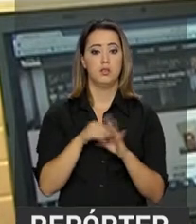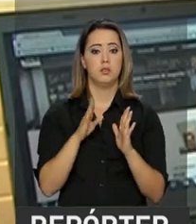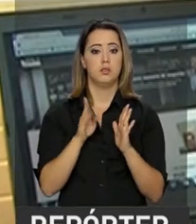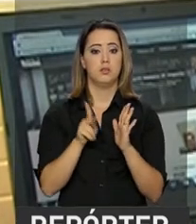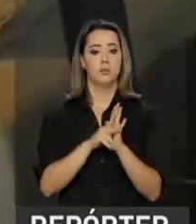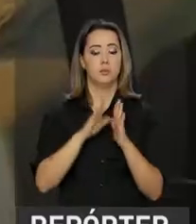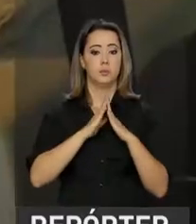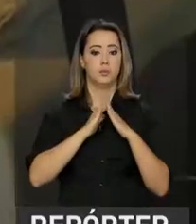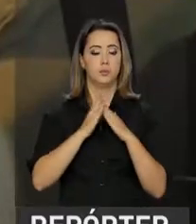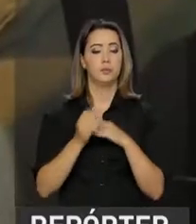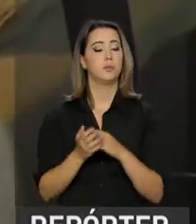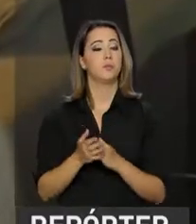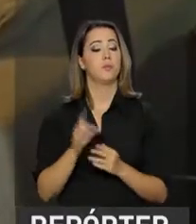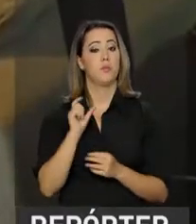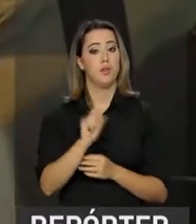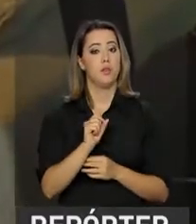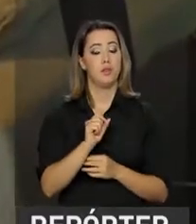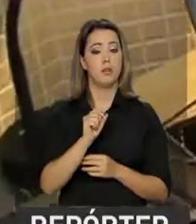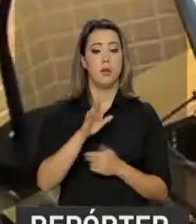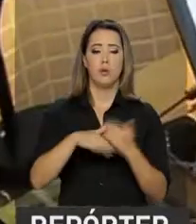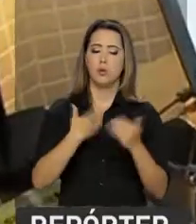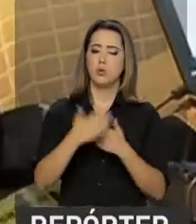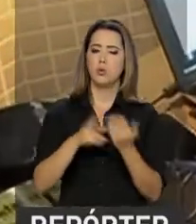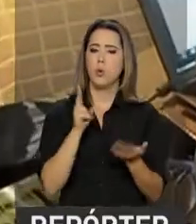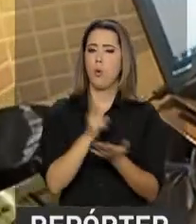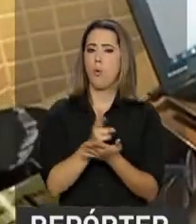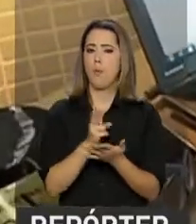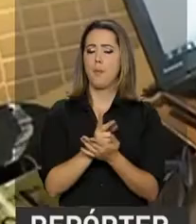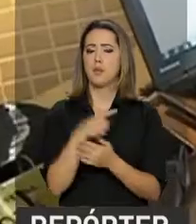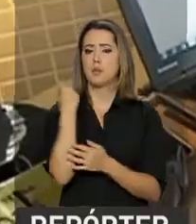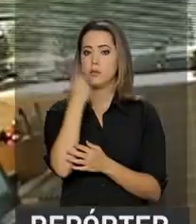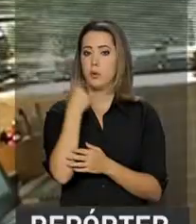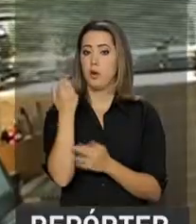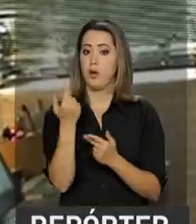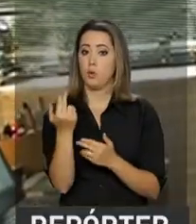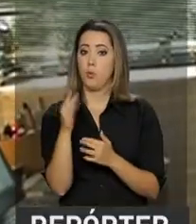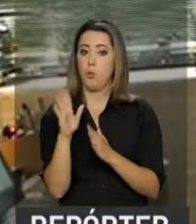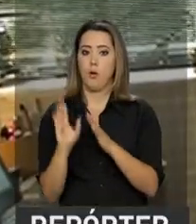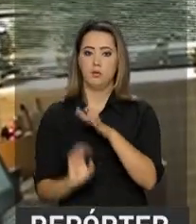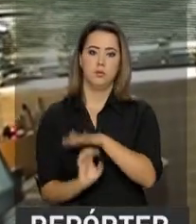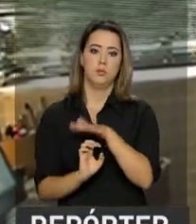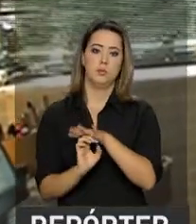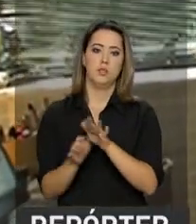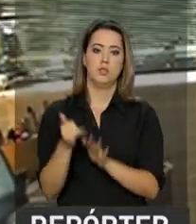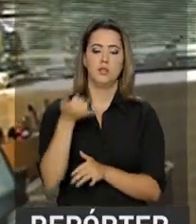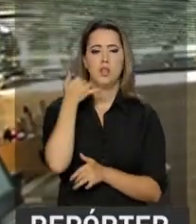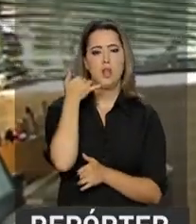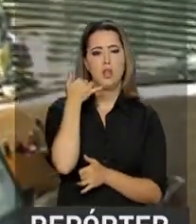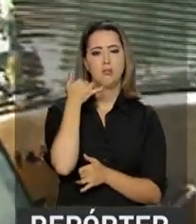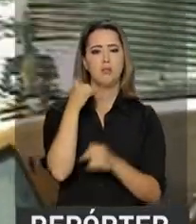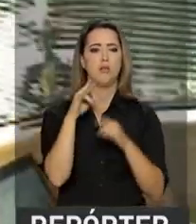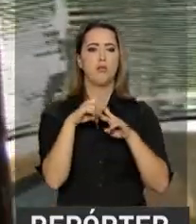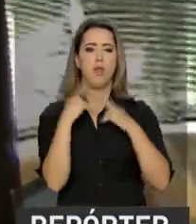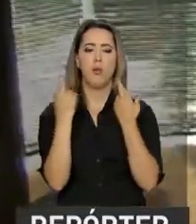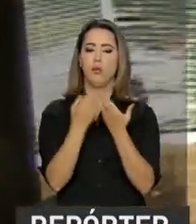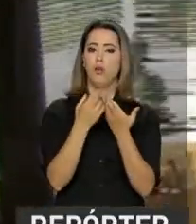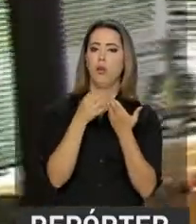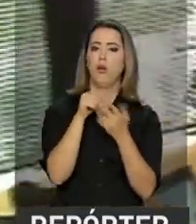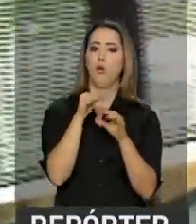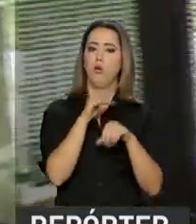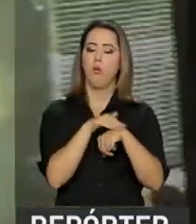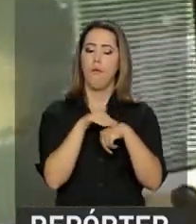própria casa no home office gerente mantém a mesma rotina do escritório participa de reuniões por telefone conversa com a equipe